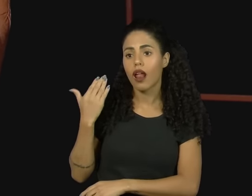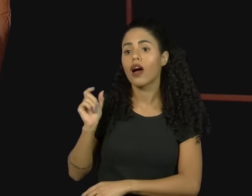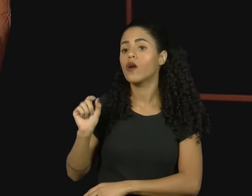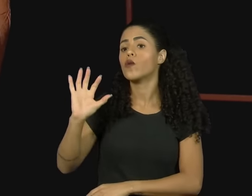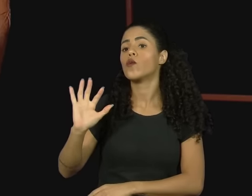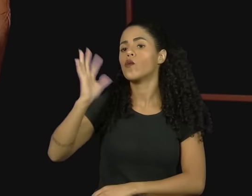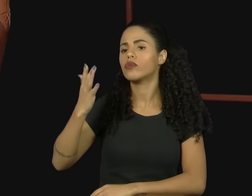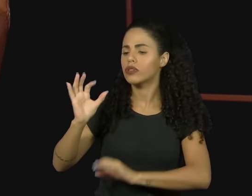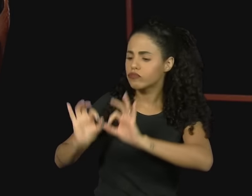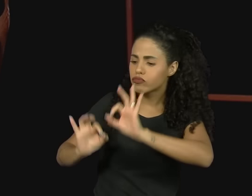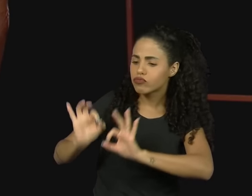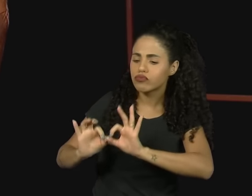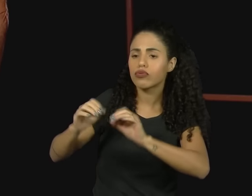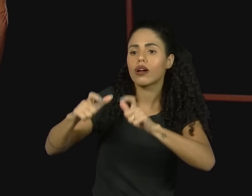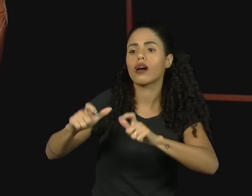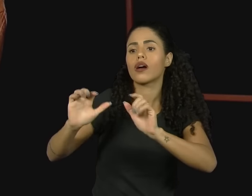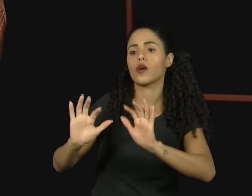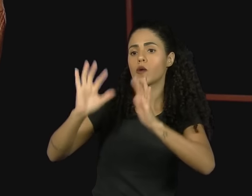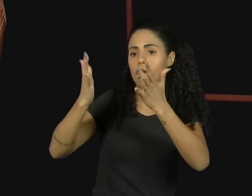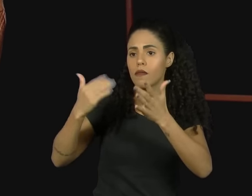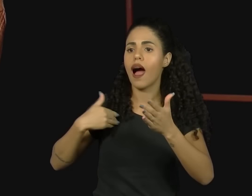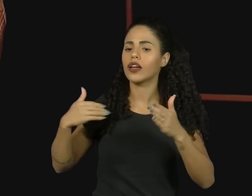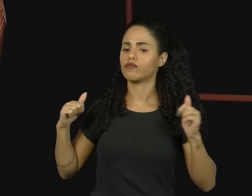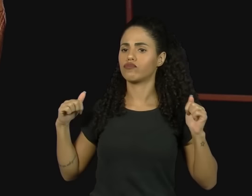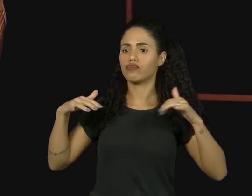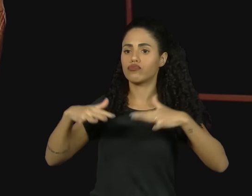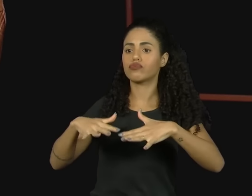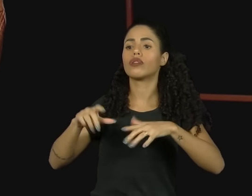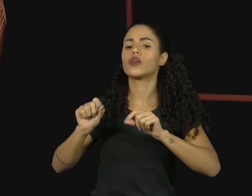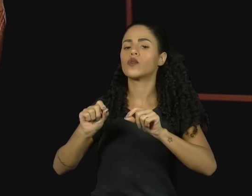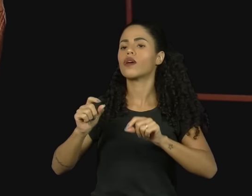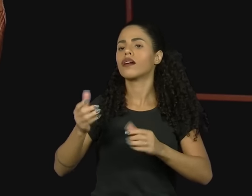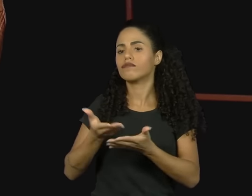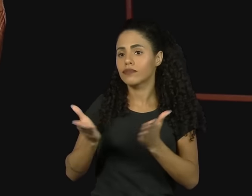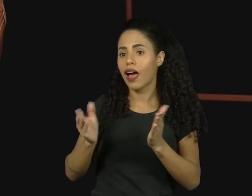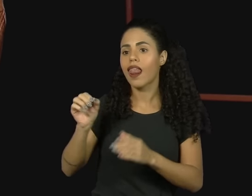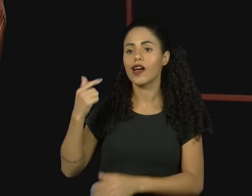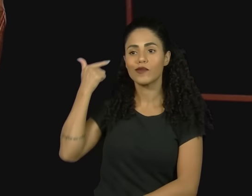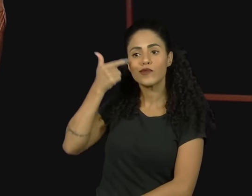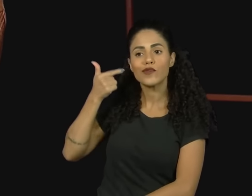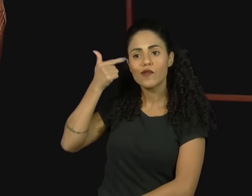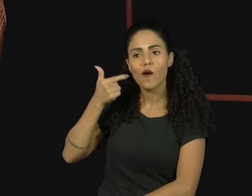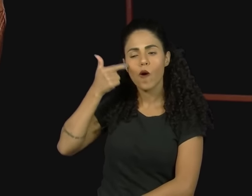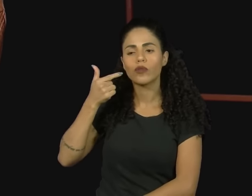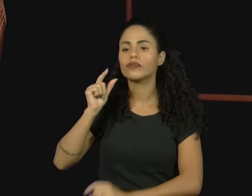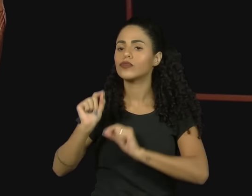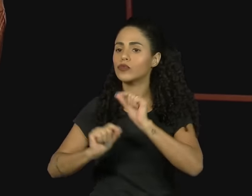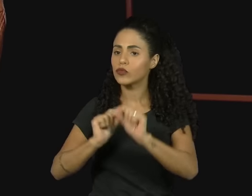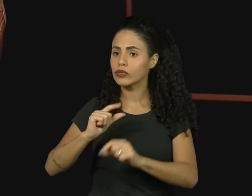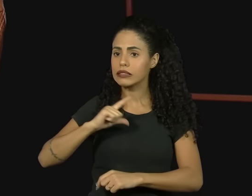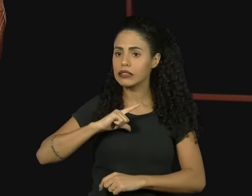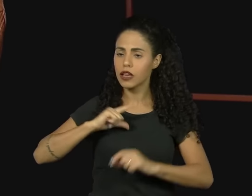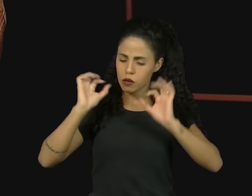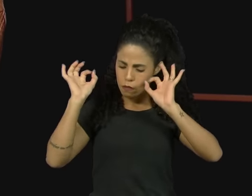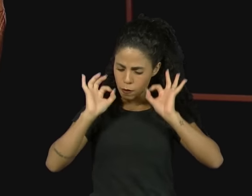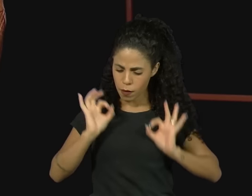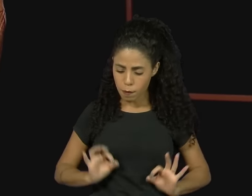que organizaram no Victoria and Albert Museum, em Londres, a parte da